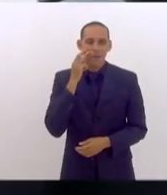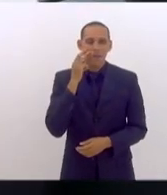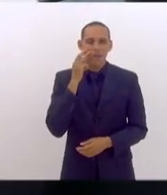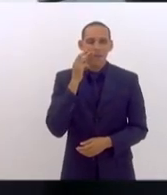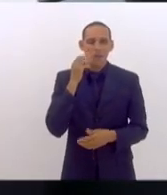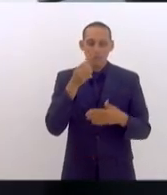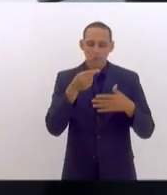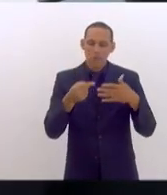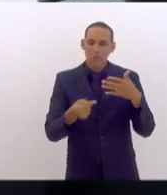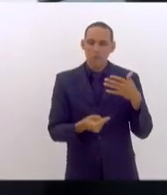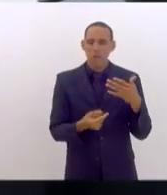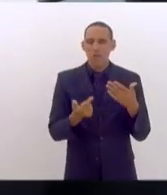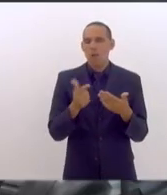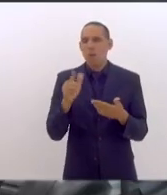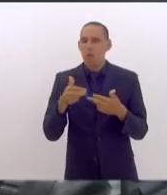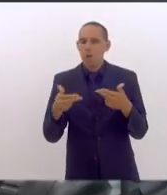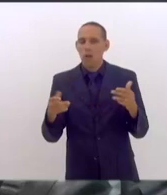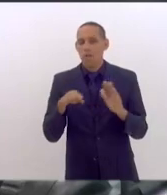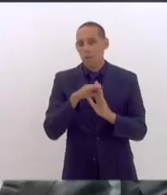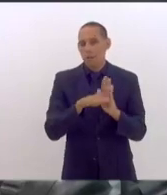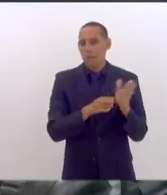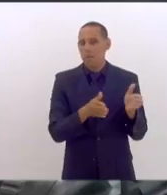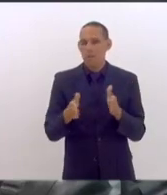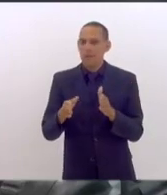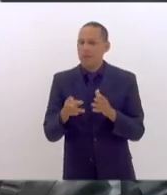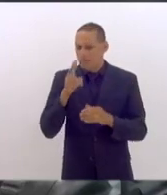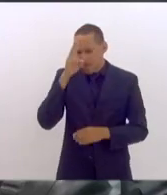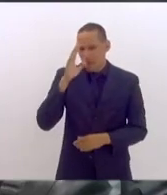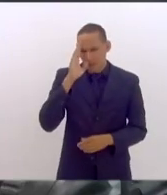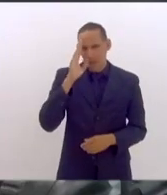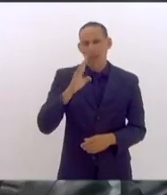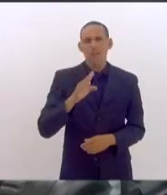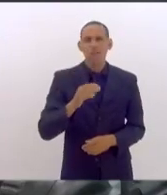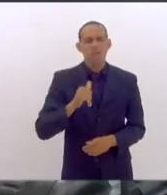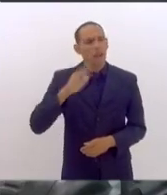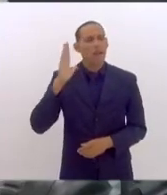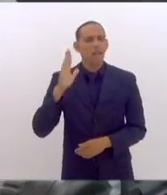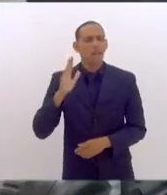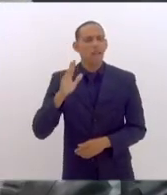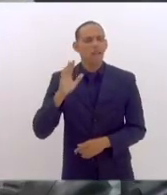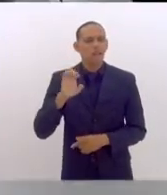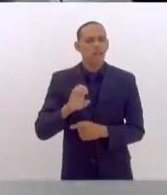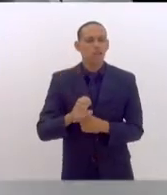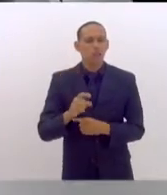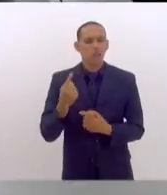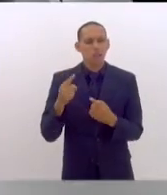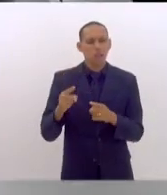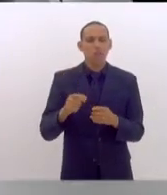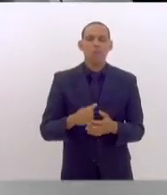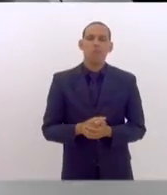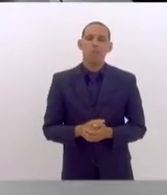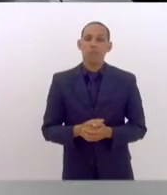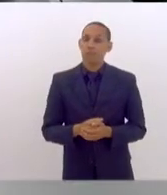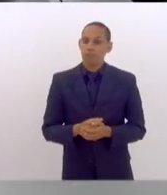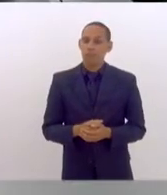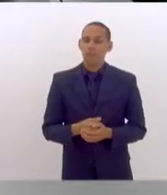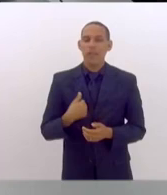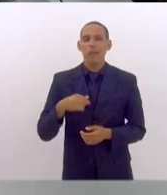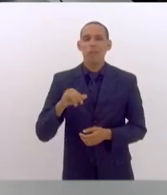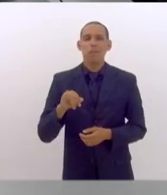sobre essas ponderações com relação aos cronogram ser mais incisivo em relação ao grande estado bem eu quero